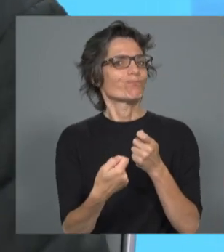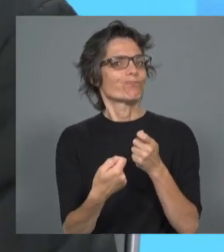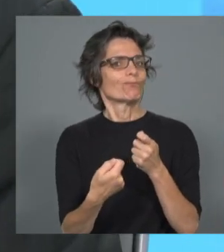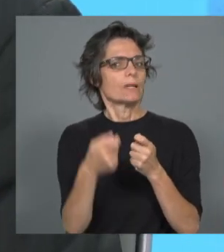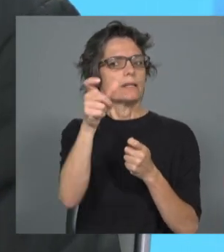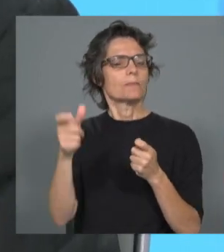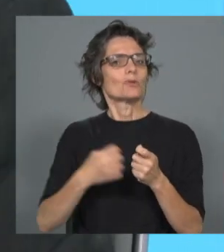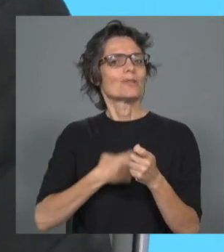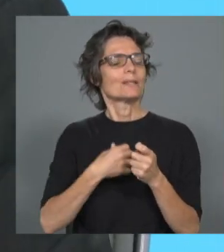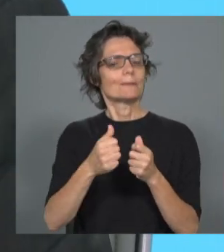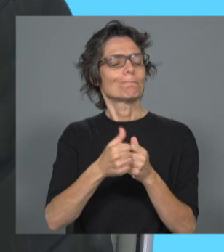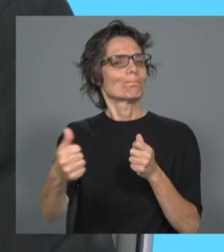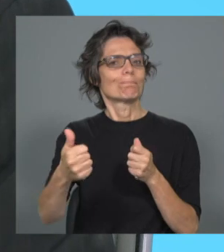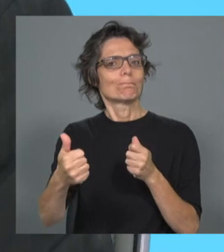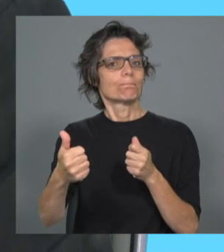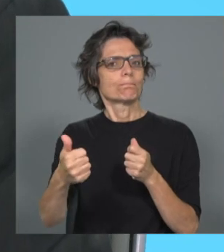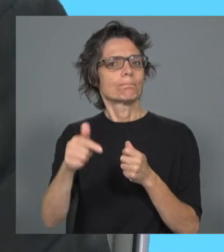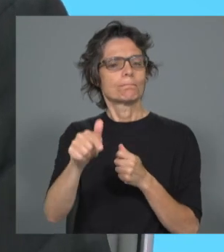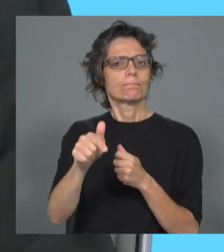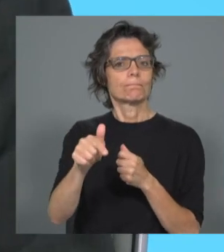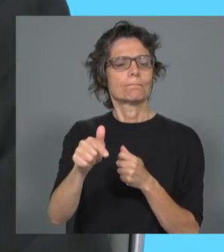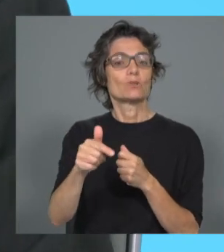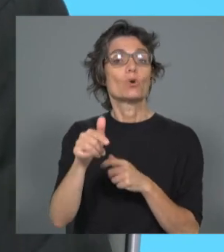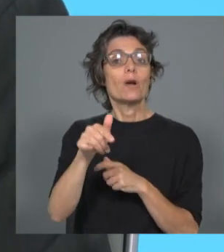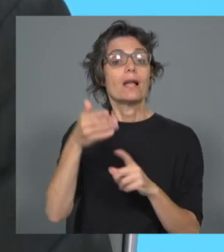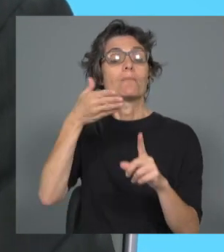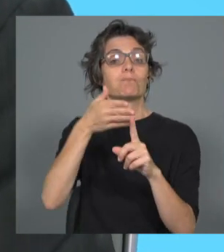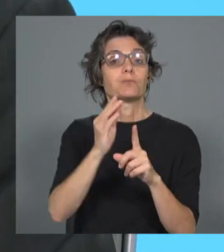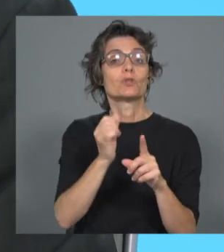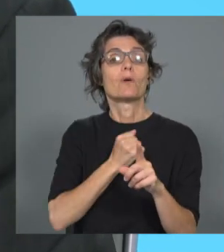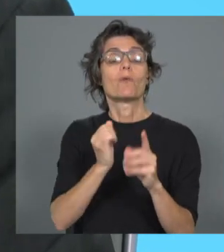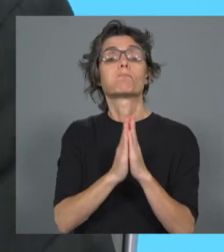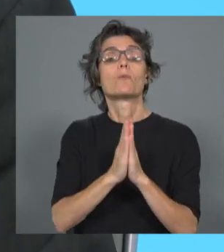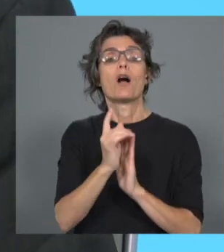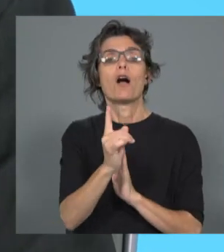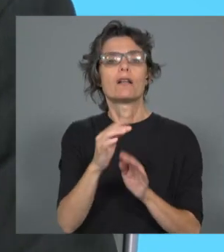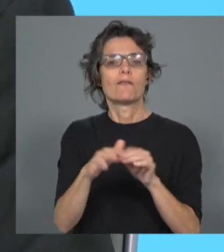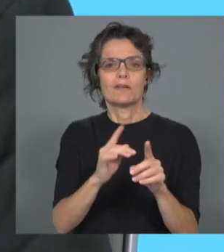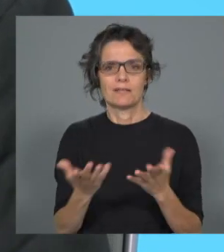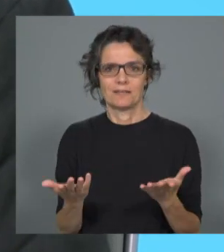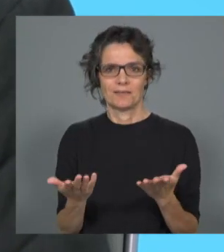afastadas e digamos que a missão da Igreja aqui aparece precisamente como